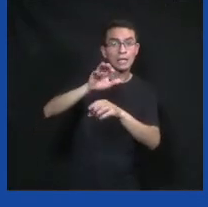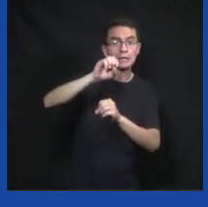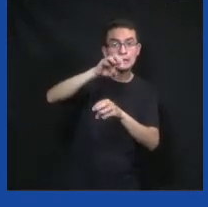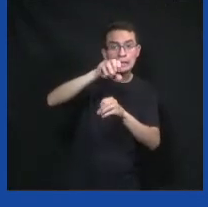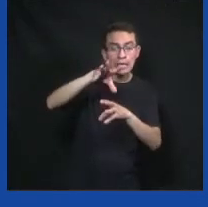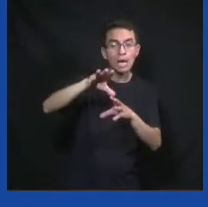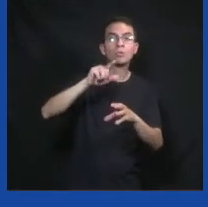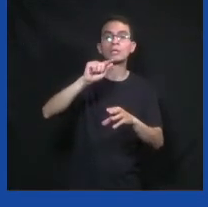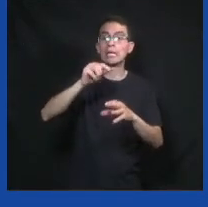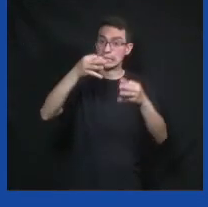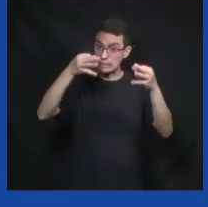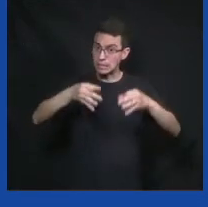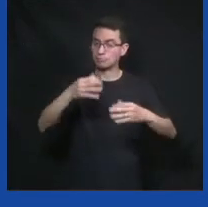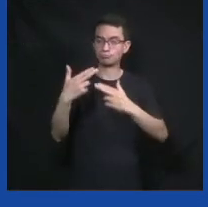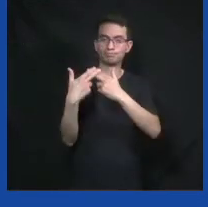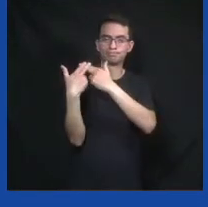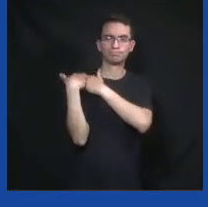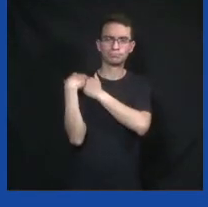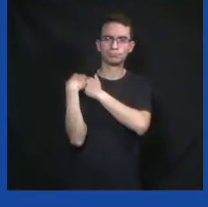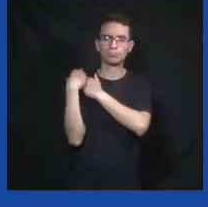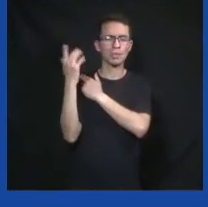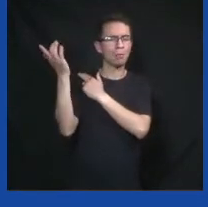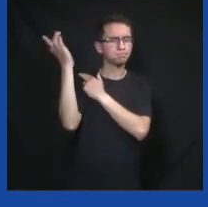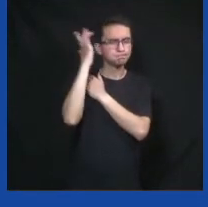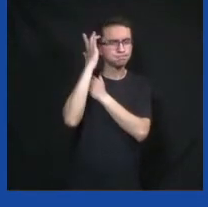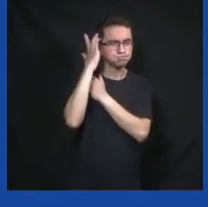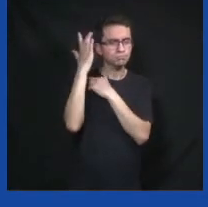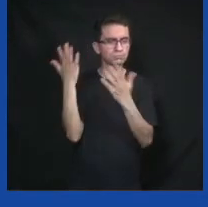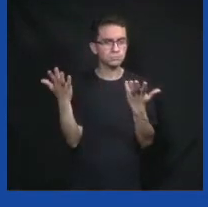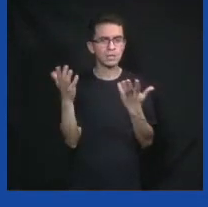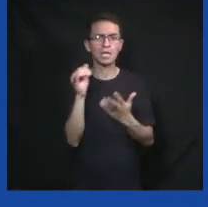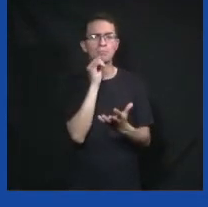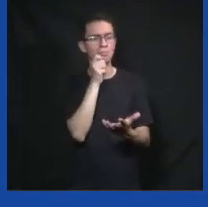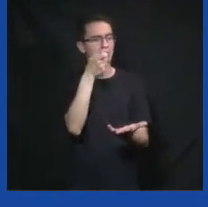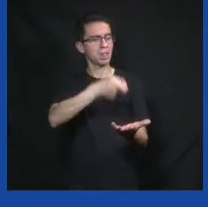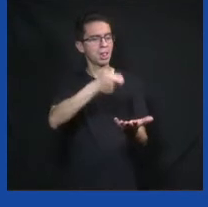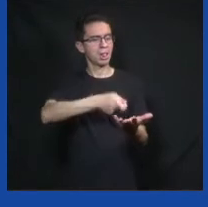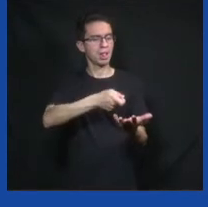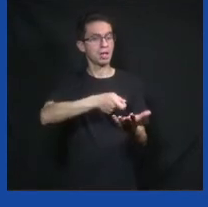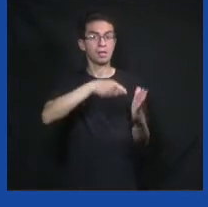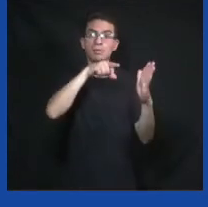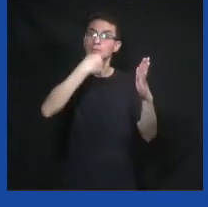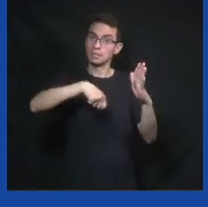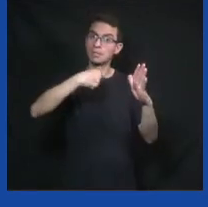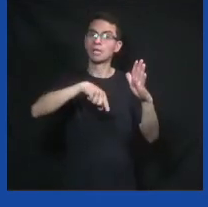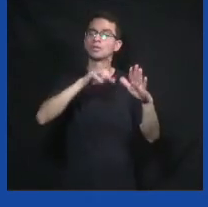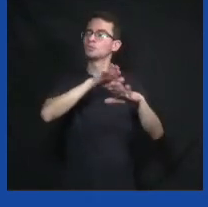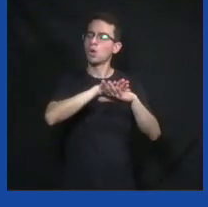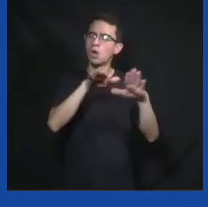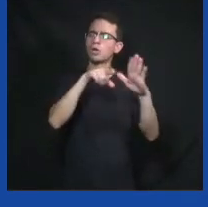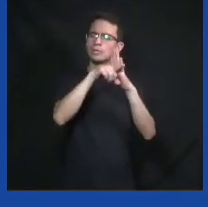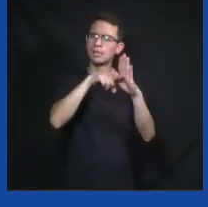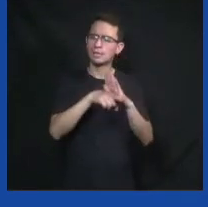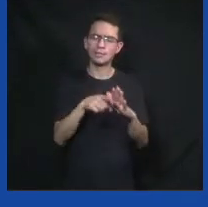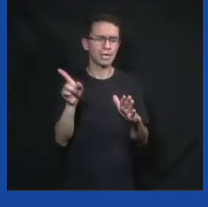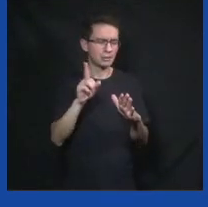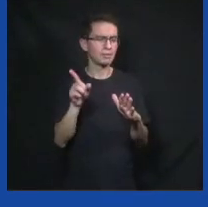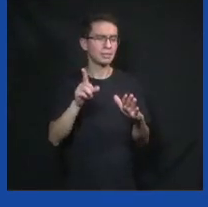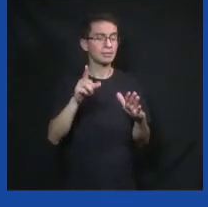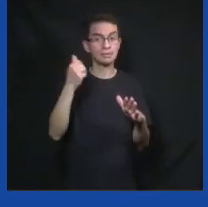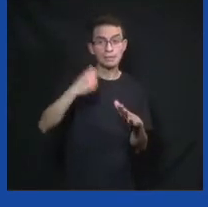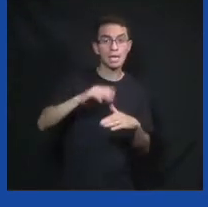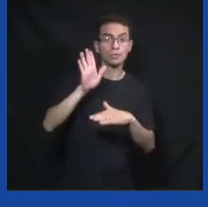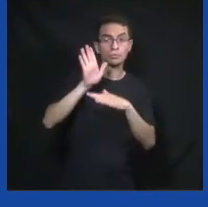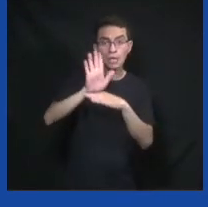mídia de forma responsável, né? Não adianta só punir, não adianta só investigar, isso é importante também, mas a gente tem que ter um processo de